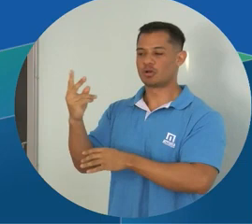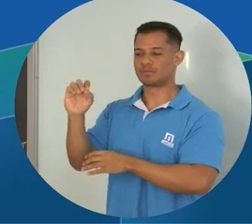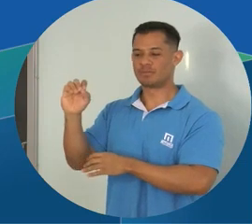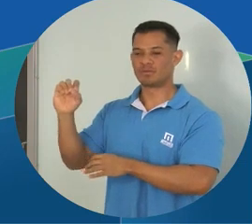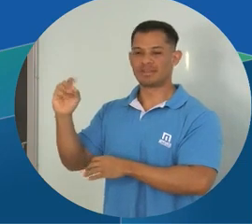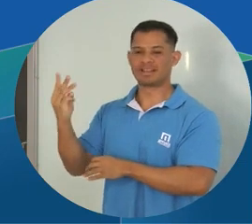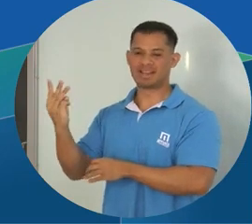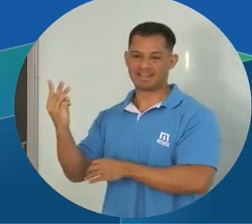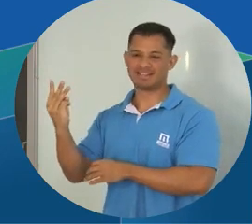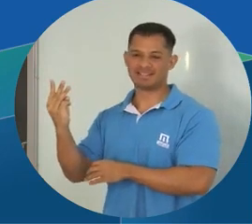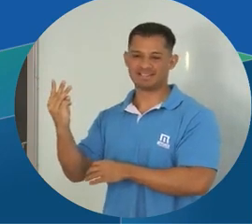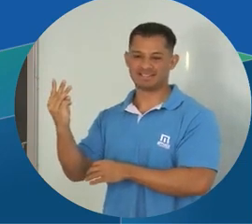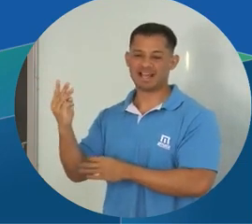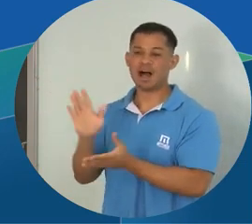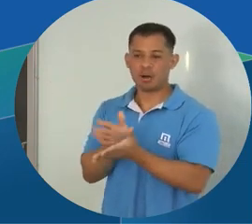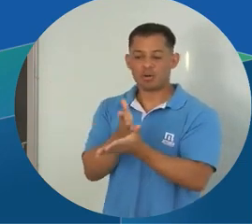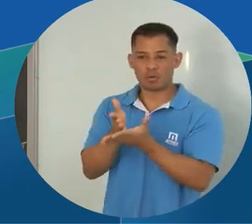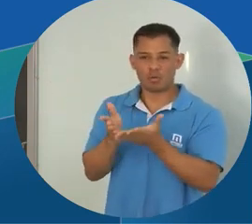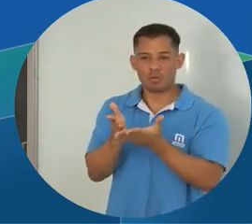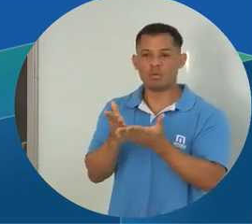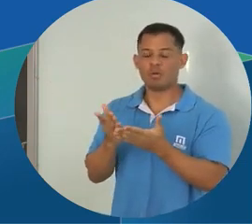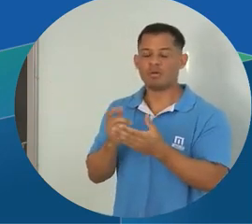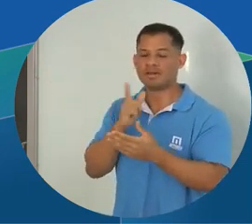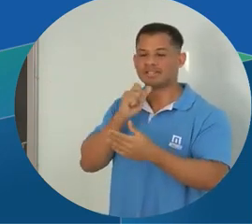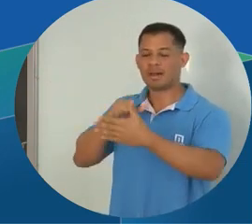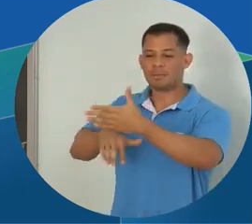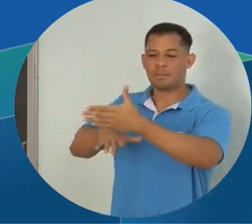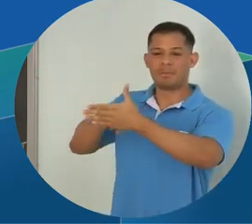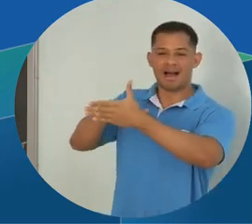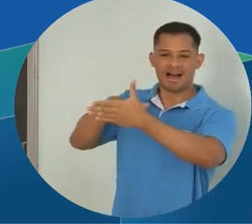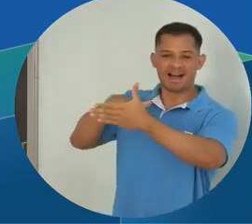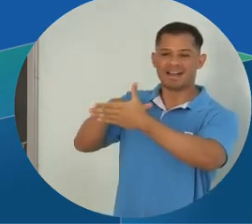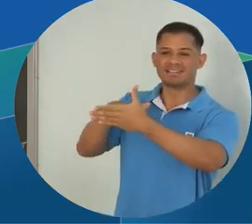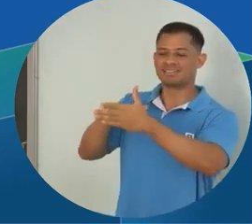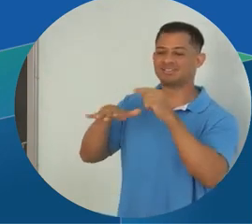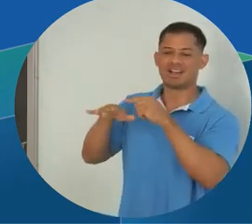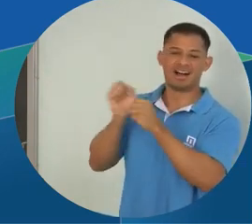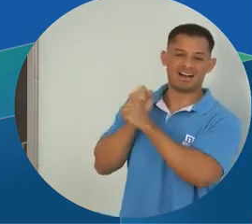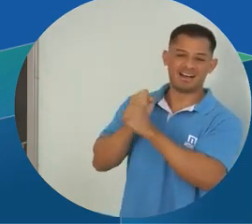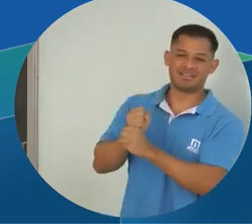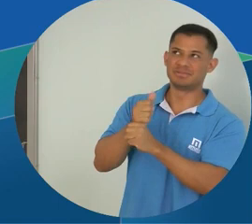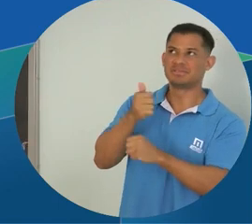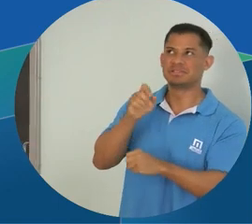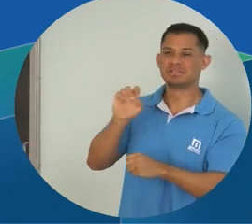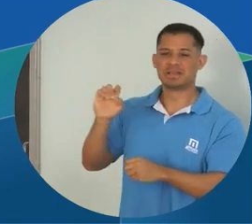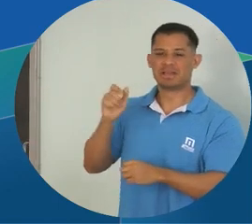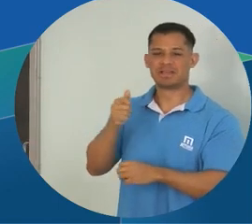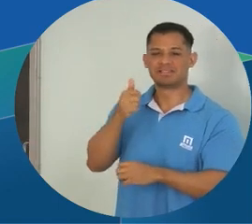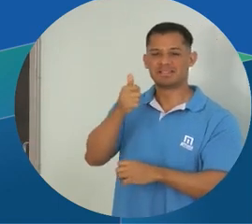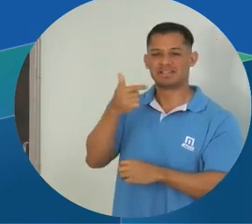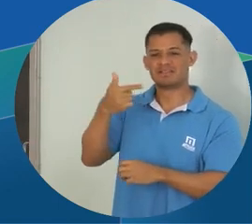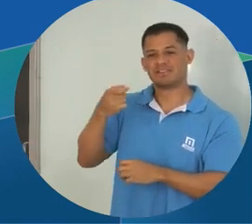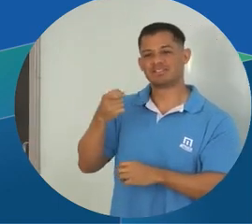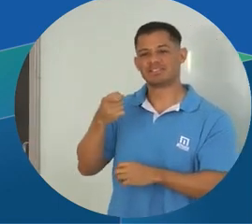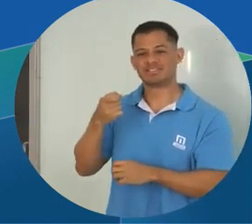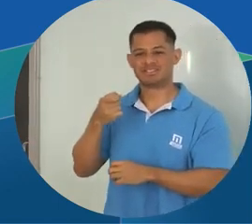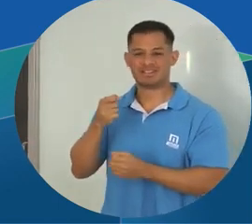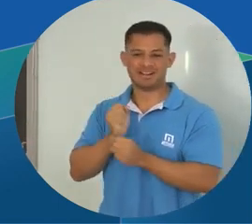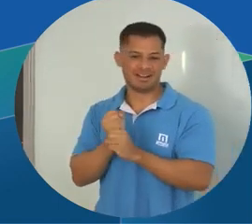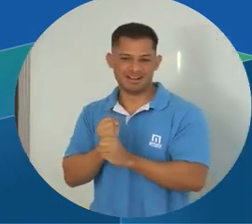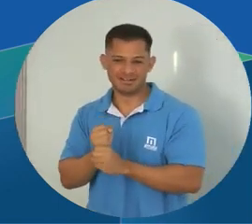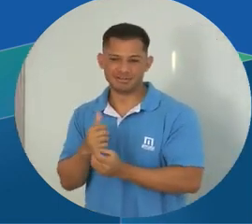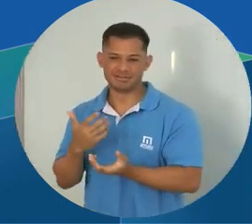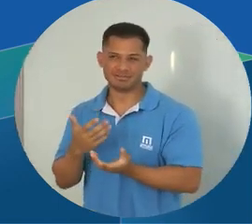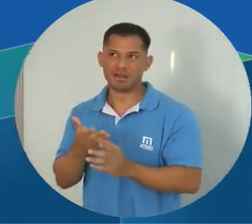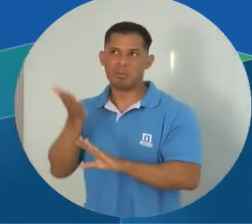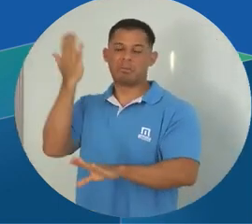nós participamos de projetos de reforço, barragens de 100, 120 anos, barragens da década de 60, 70,